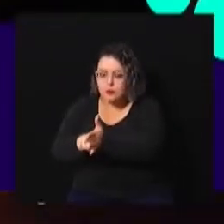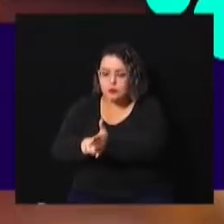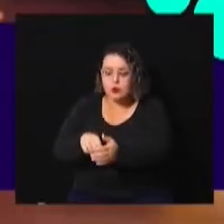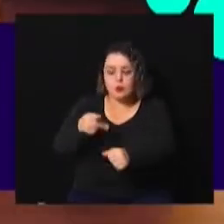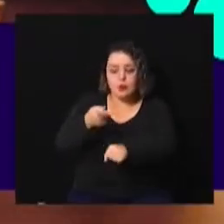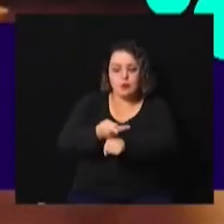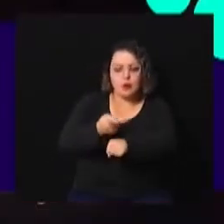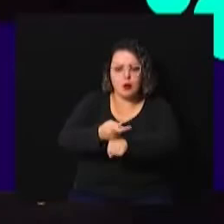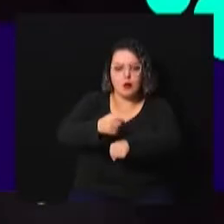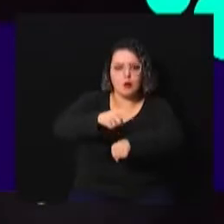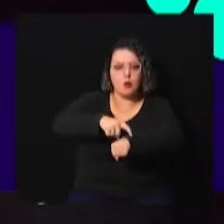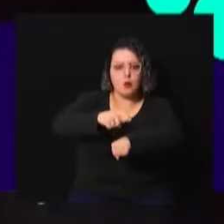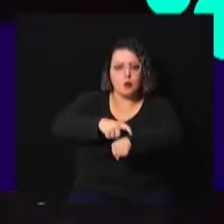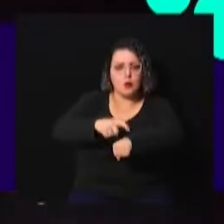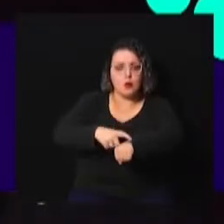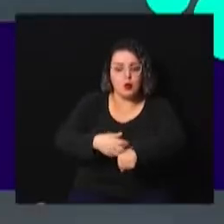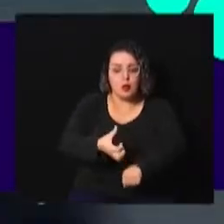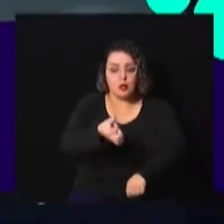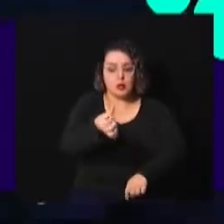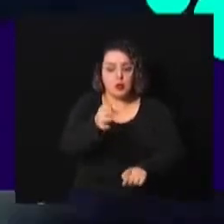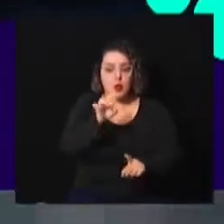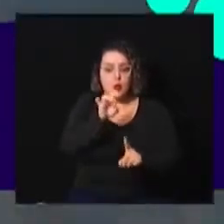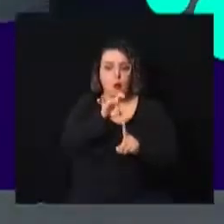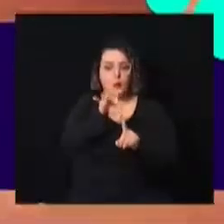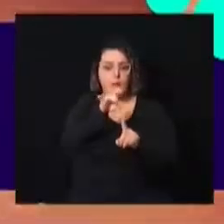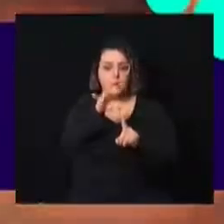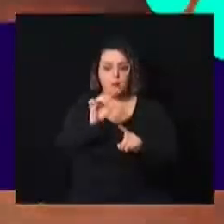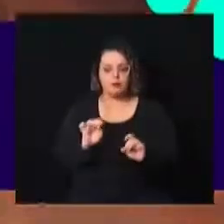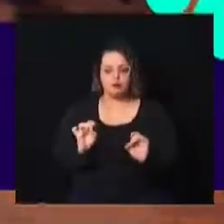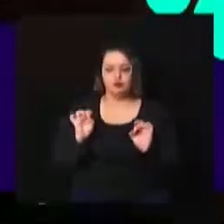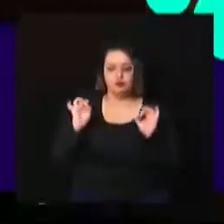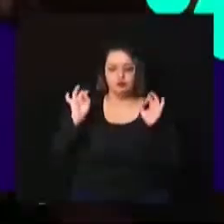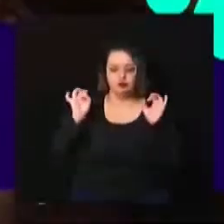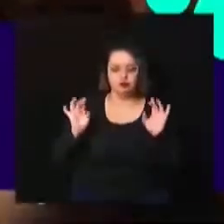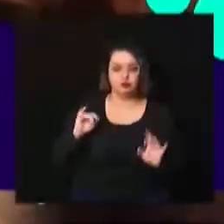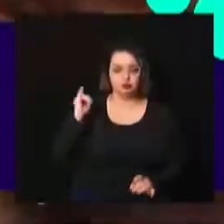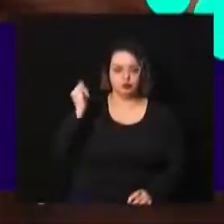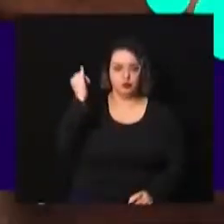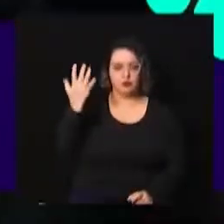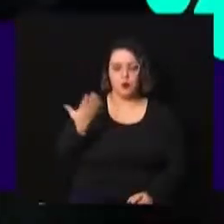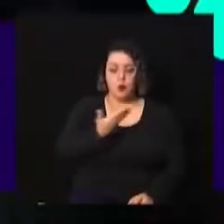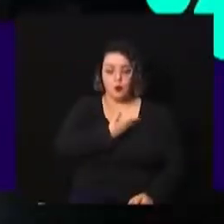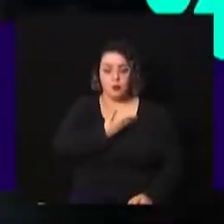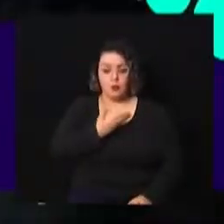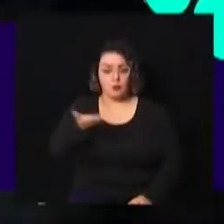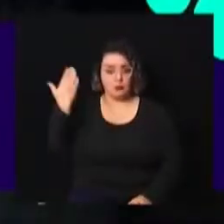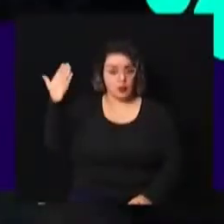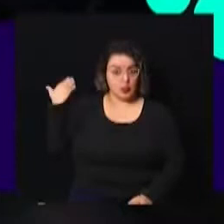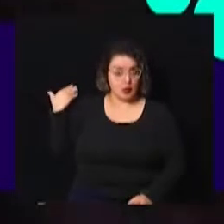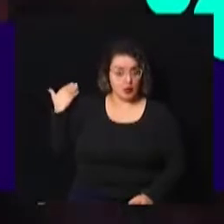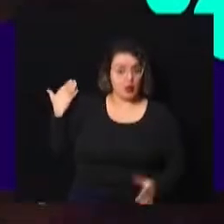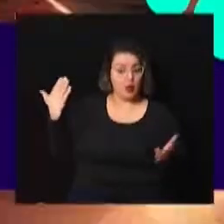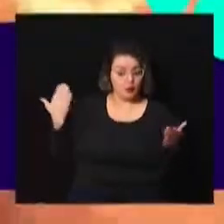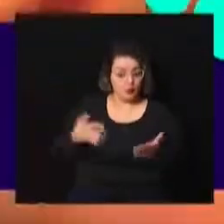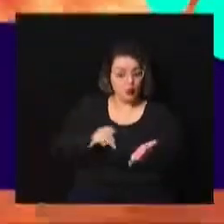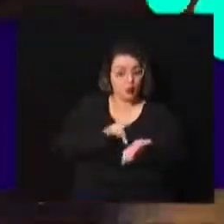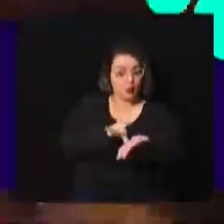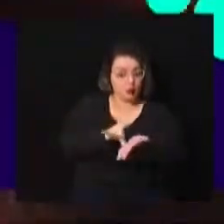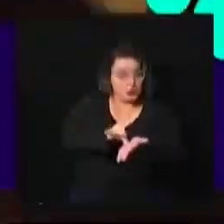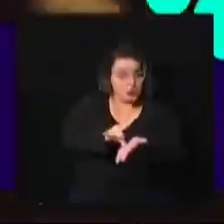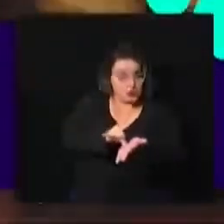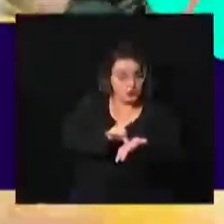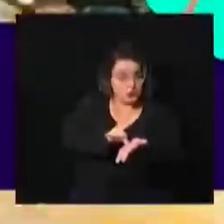do Tempo, uma das 6 poderosas joias do infinito. Contudo, um amigo do passado, agora inimigo,